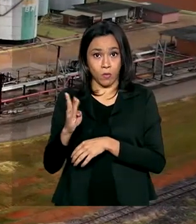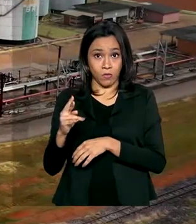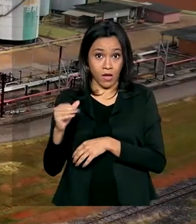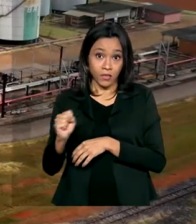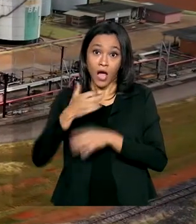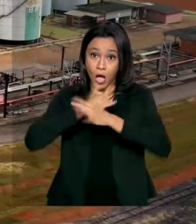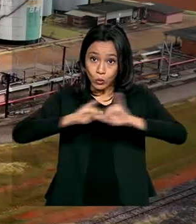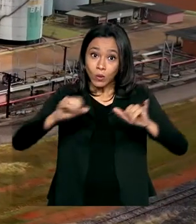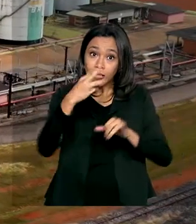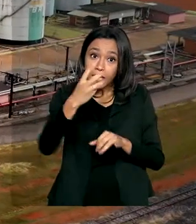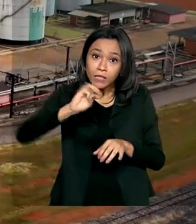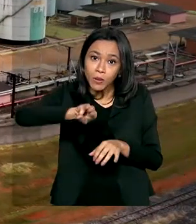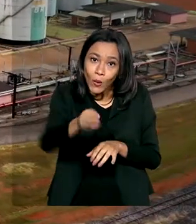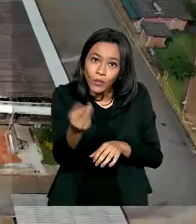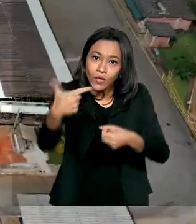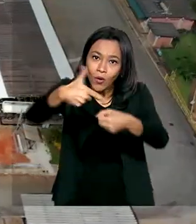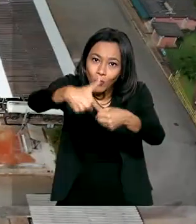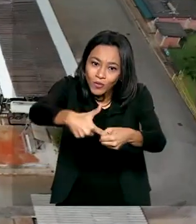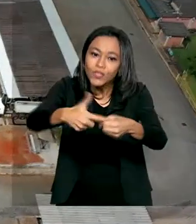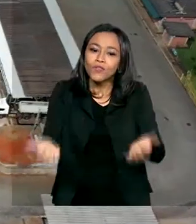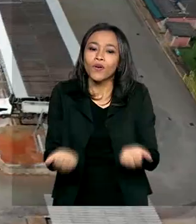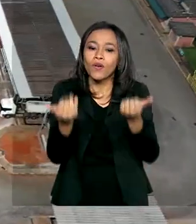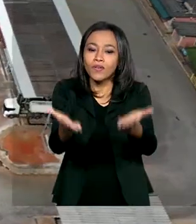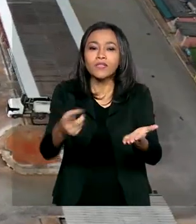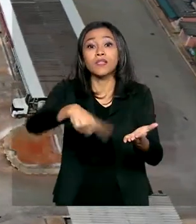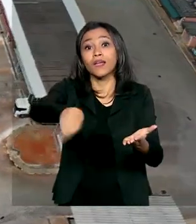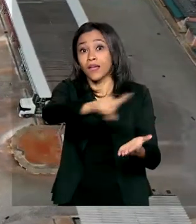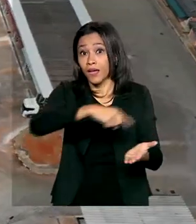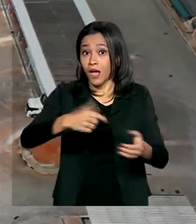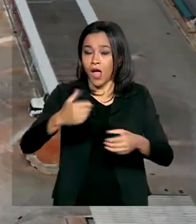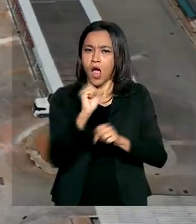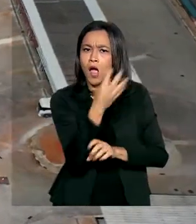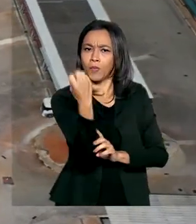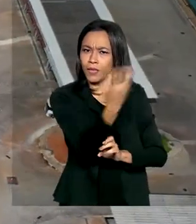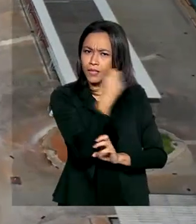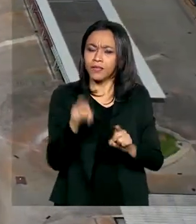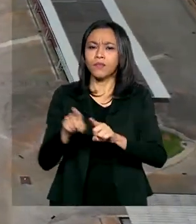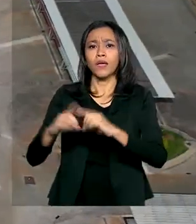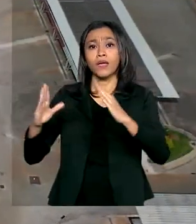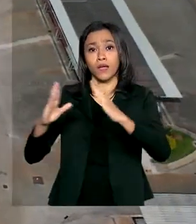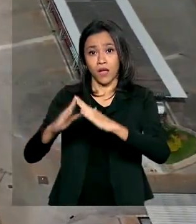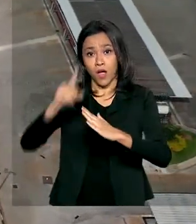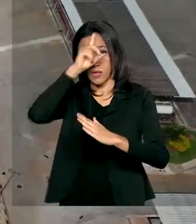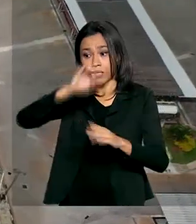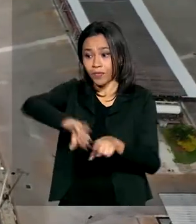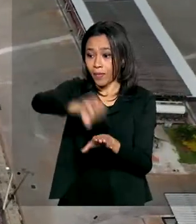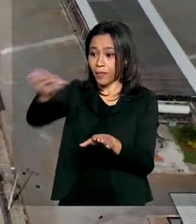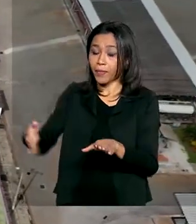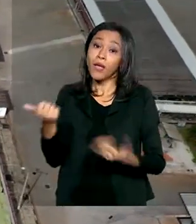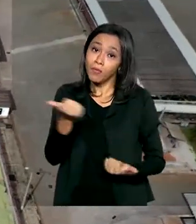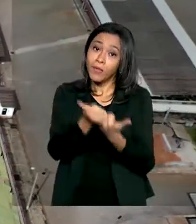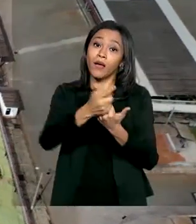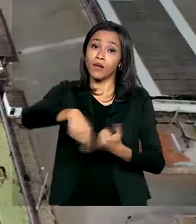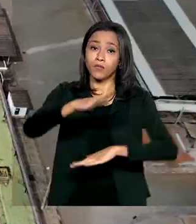combustível para abastecer ambulâncias e hospitais de campanha e ajudar no transporte de profissionais de saúde. O